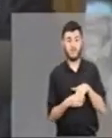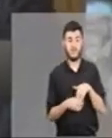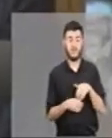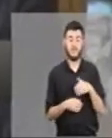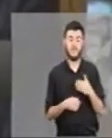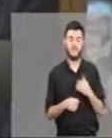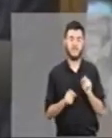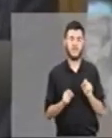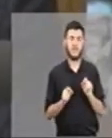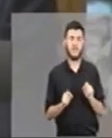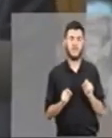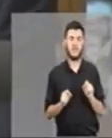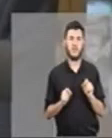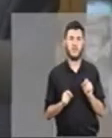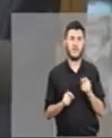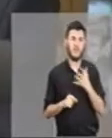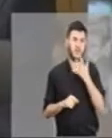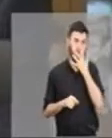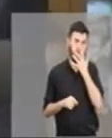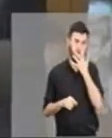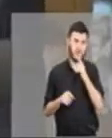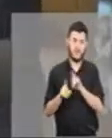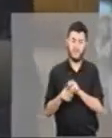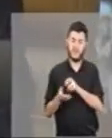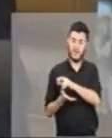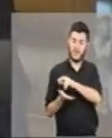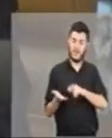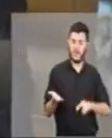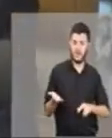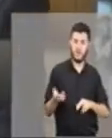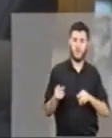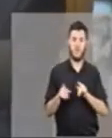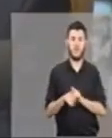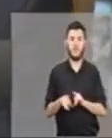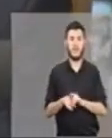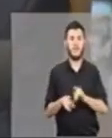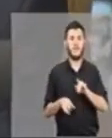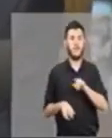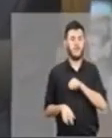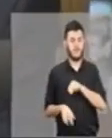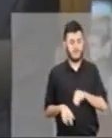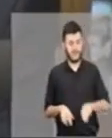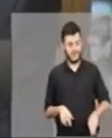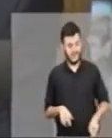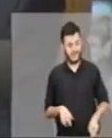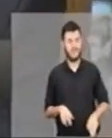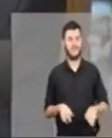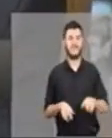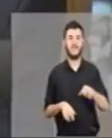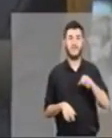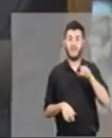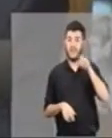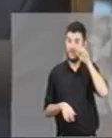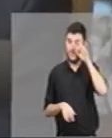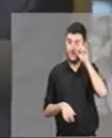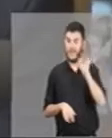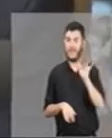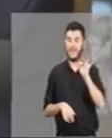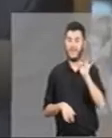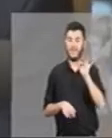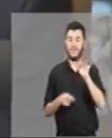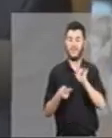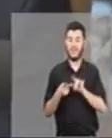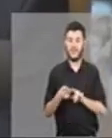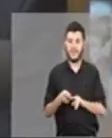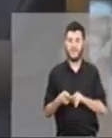dos eminentes relatores, os ministros Luiz Edson Fachin e Alexandre de Moraes, quer dizer, fizeram um